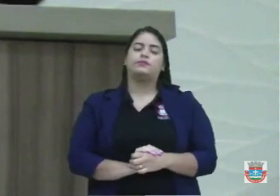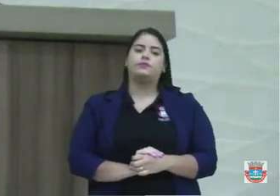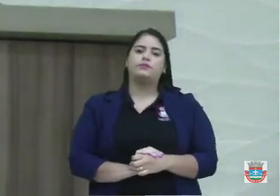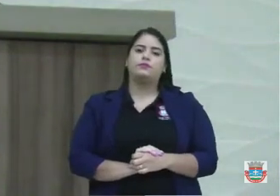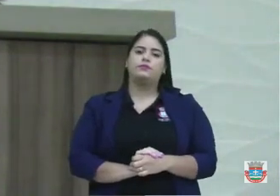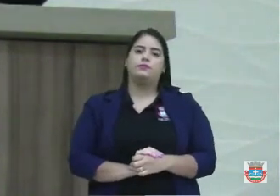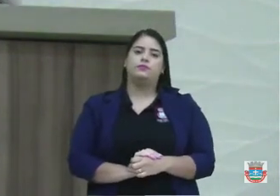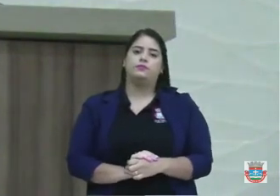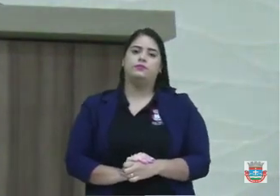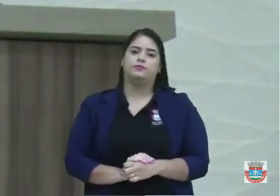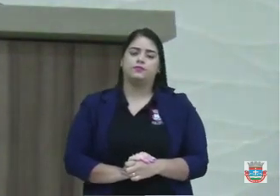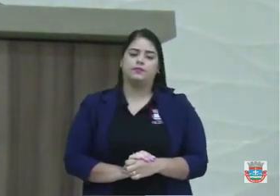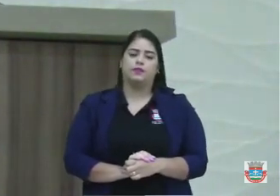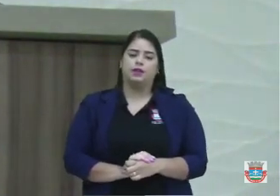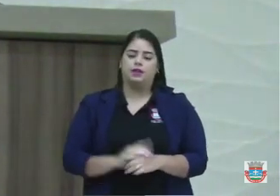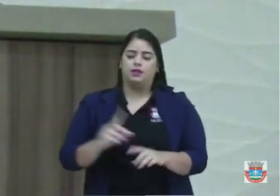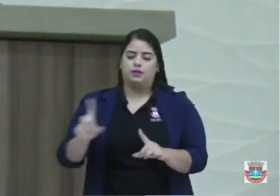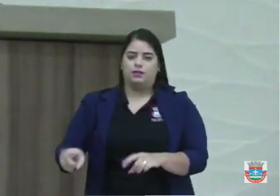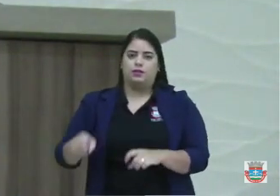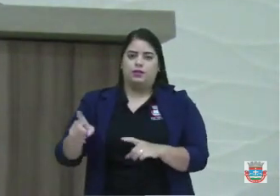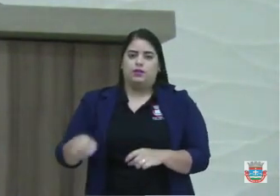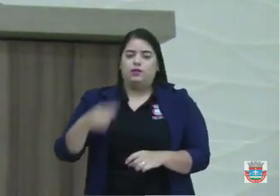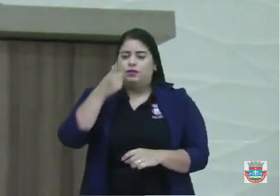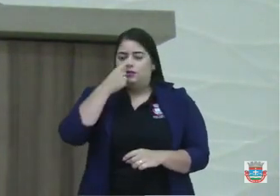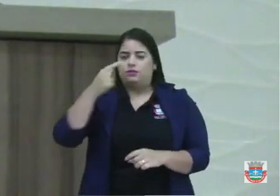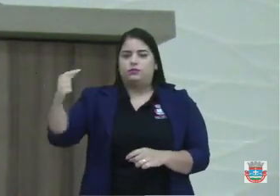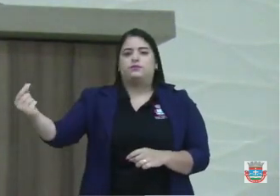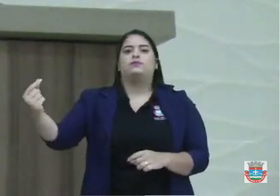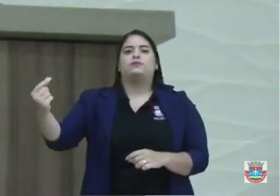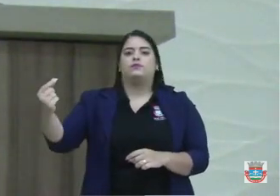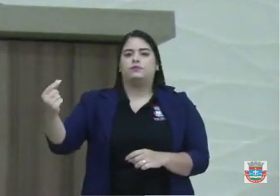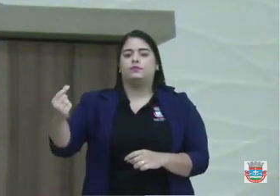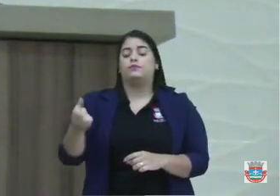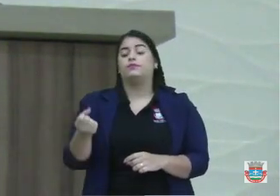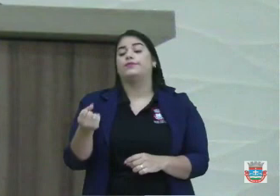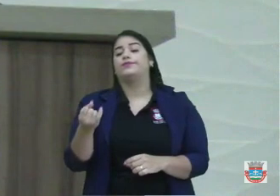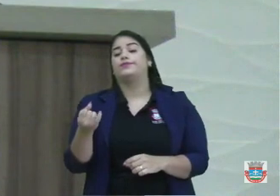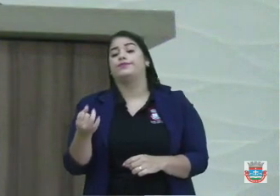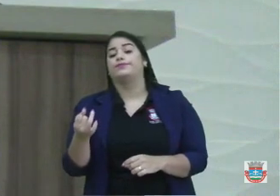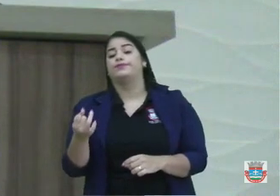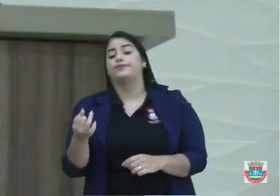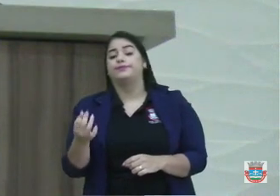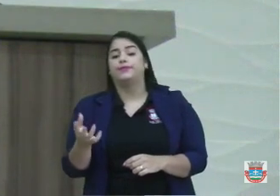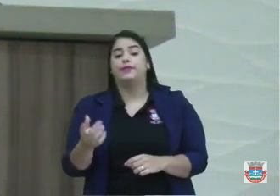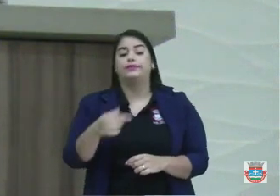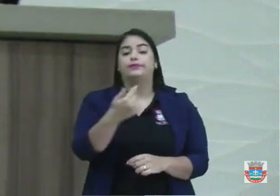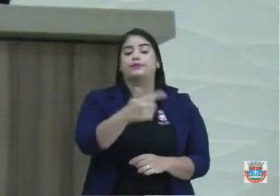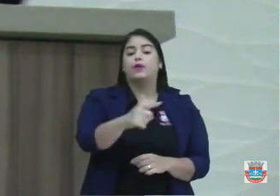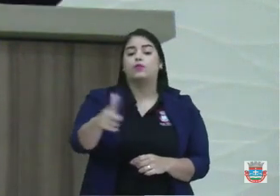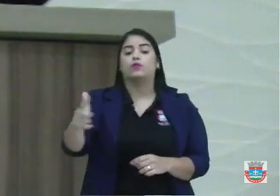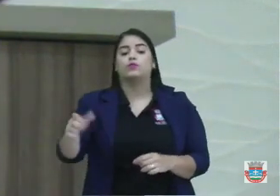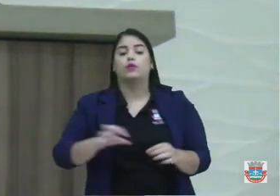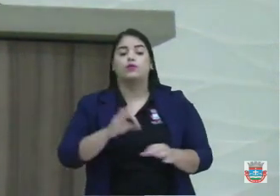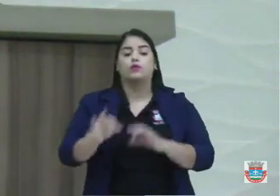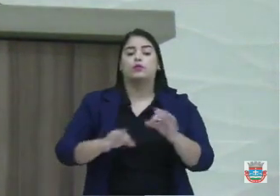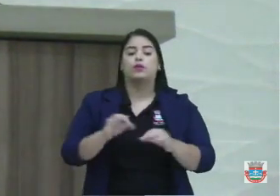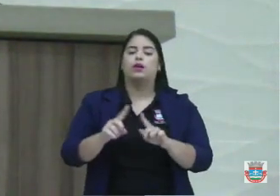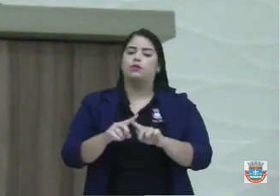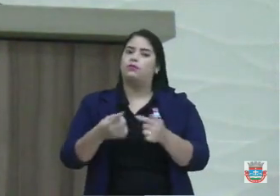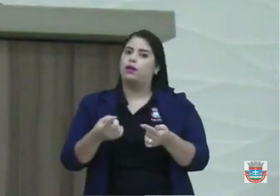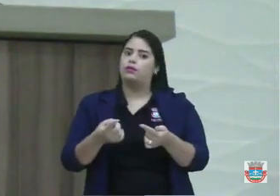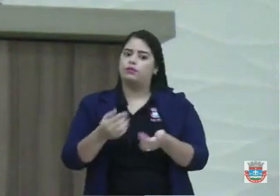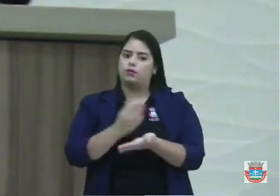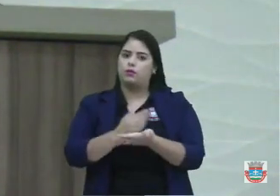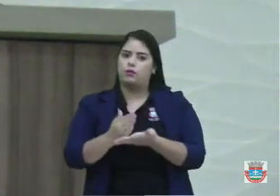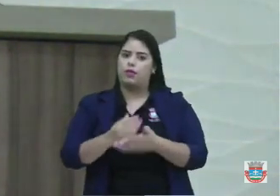do Tamanduá mesmo ali, aquela serra, quantas vezes já foi colocado material? Assim como também em outras, no